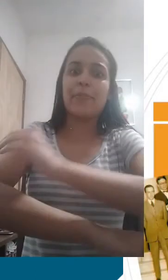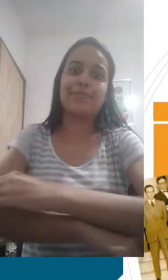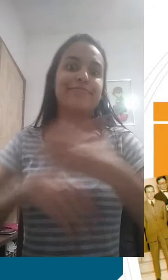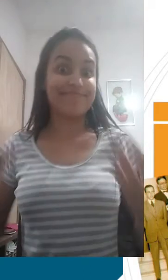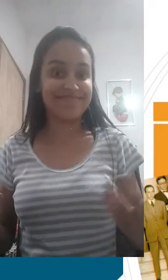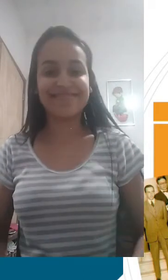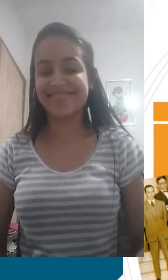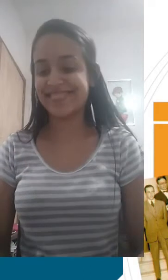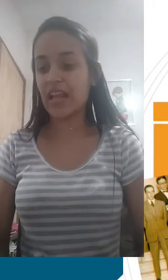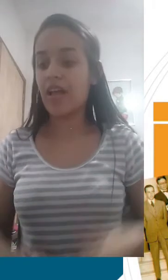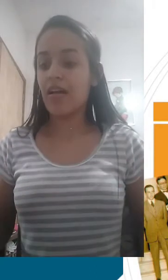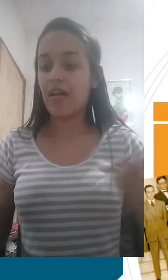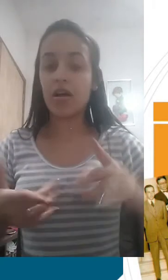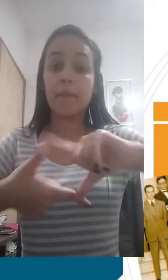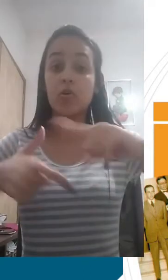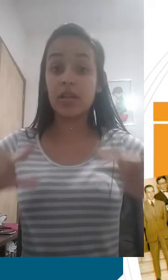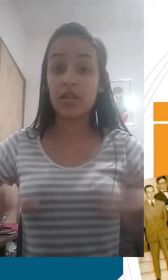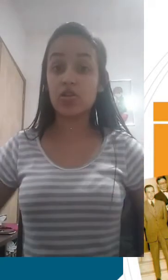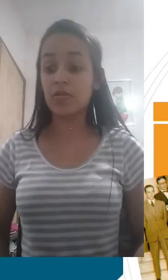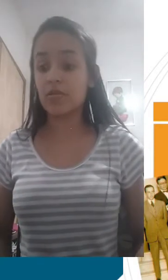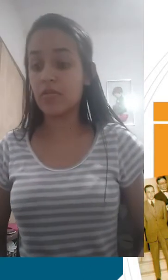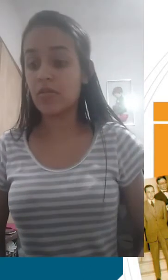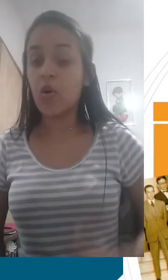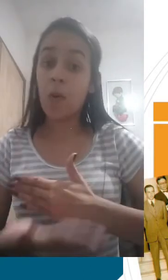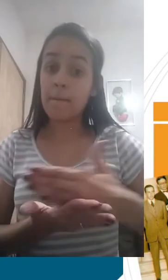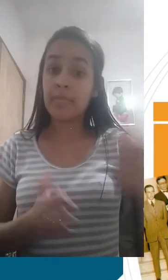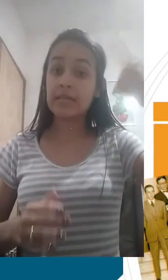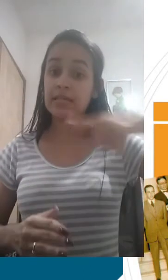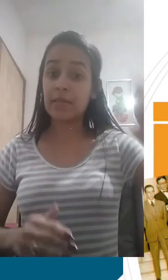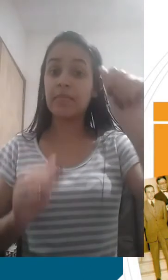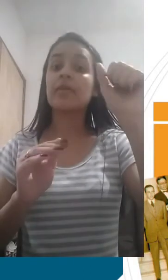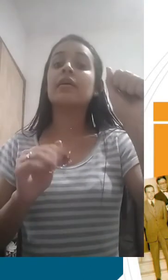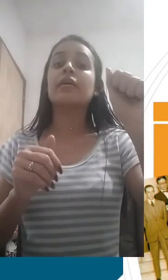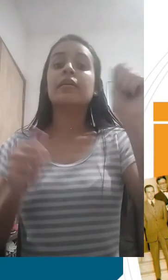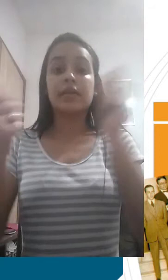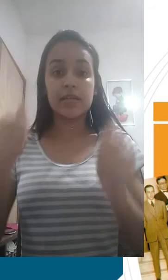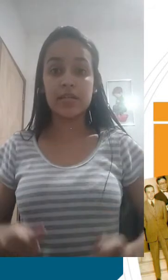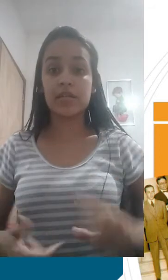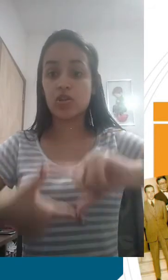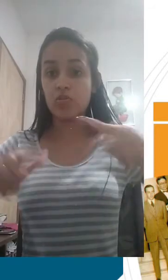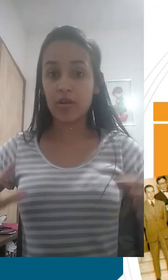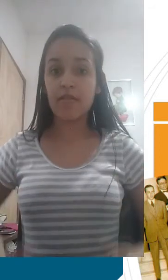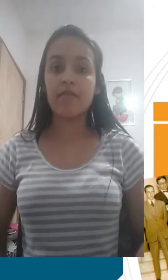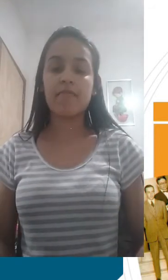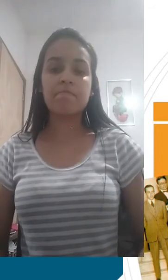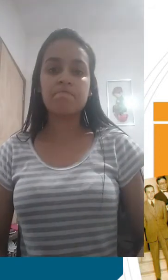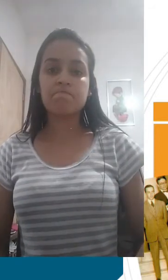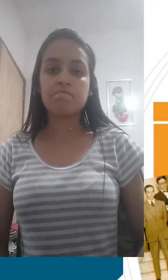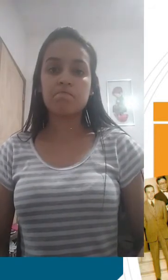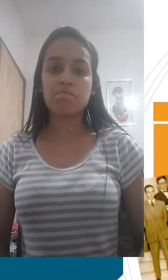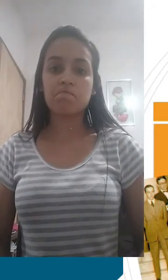Modernismo. Tem isso com a Semana de Arte Moderna de 22, em que os artistas brasileiros buscavam